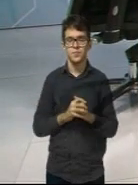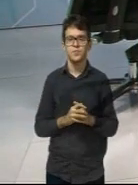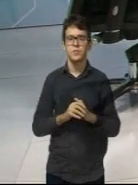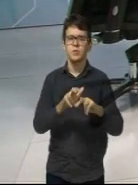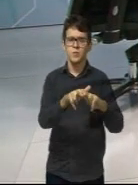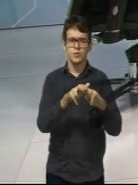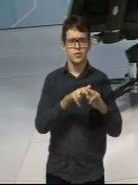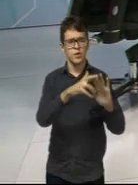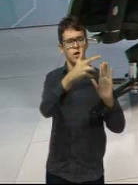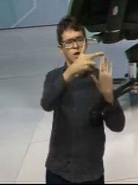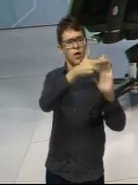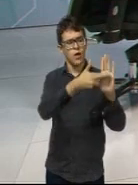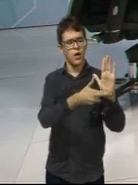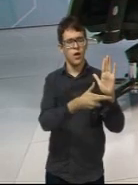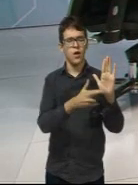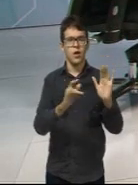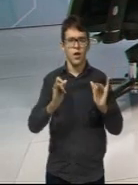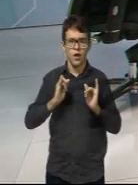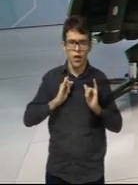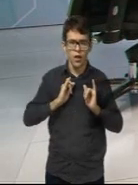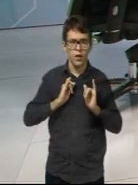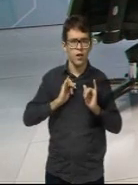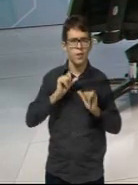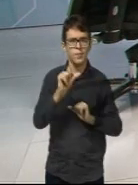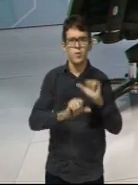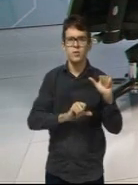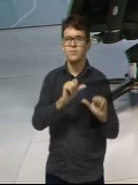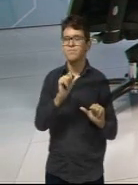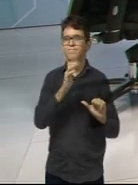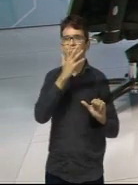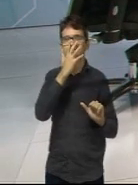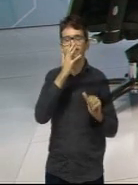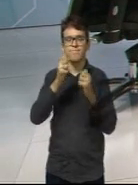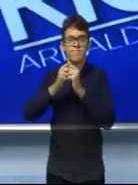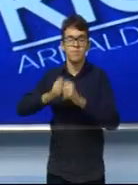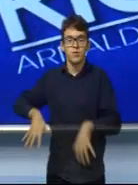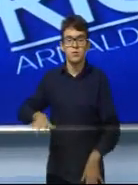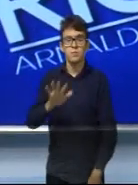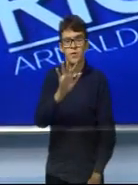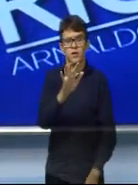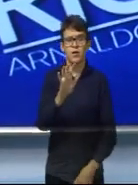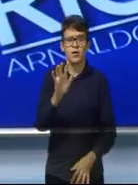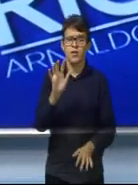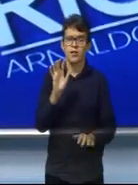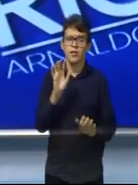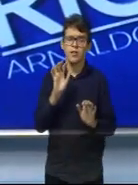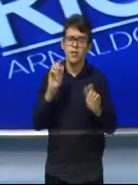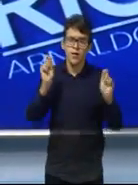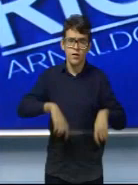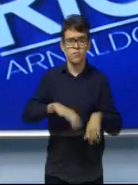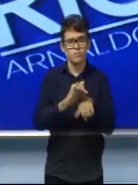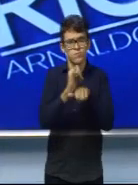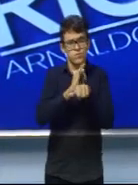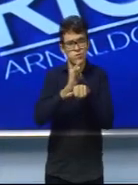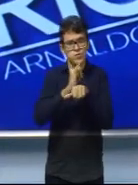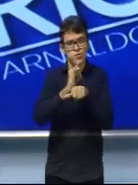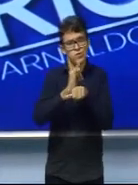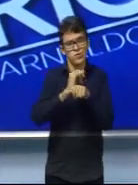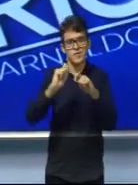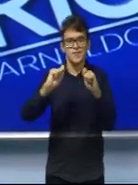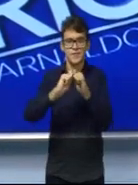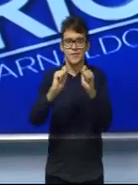precisa ser tão profunda em muitos aspectos. Se você estabelecer o limite mínimo, tempo de contribuição,